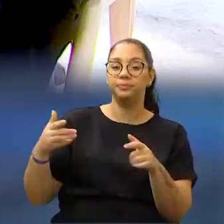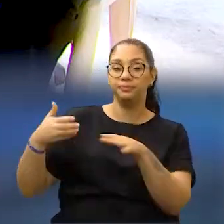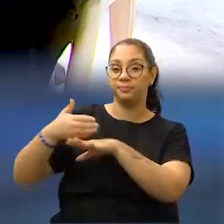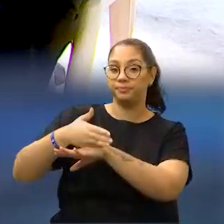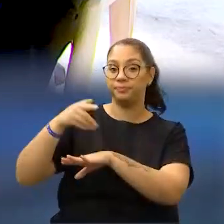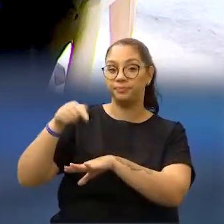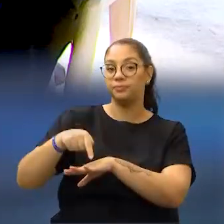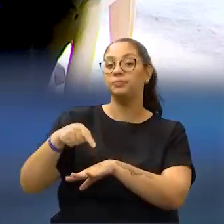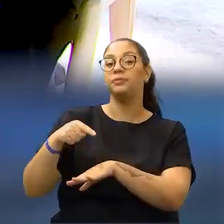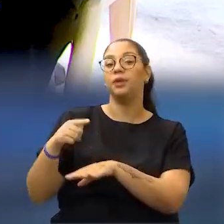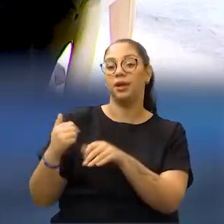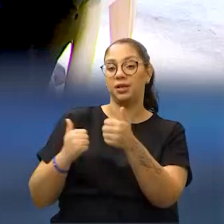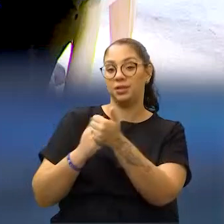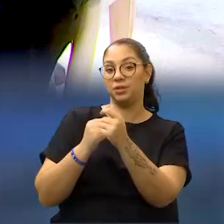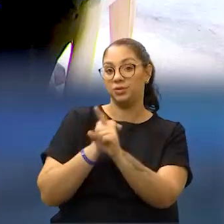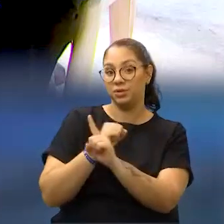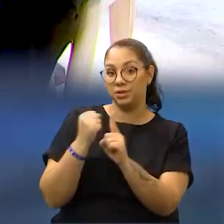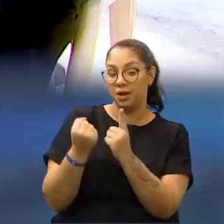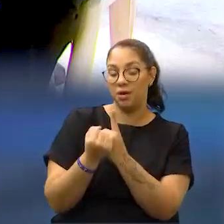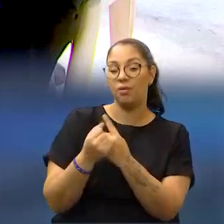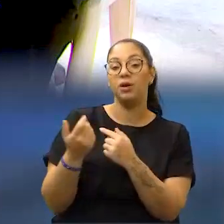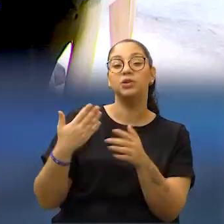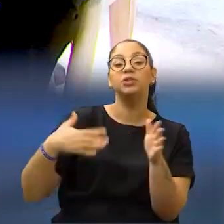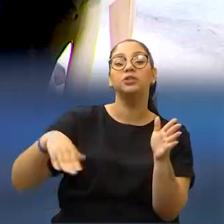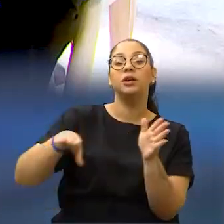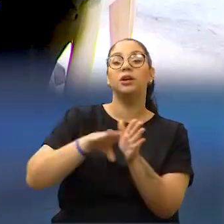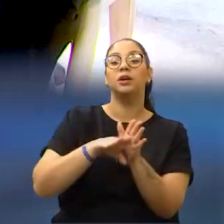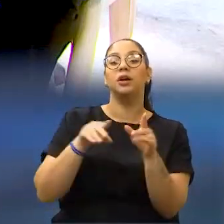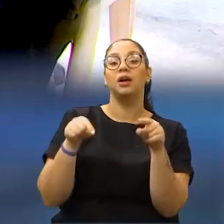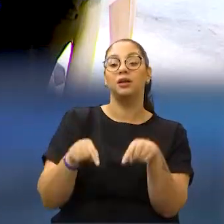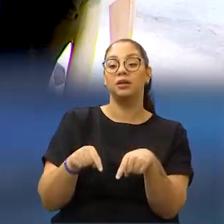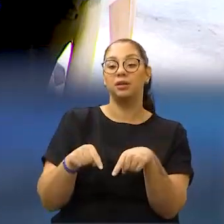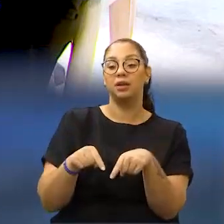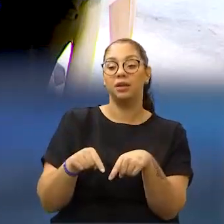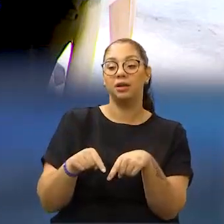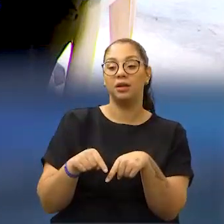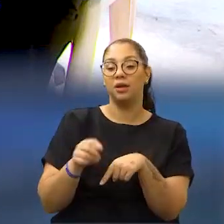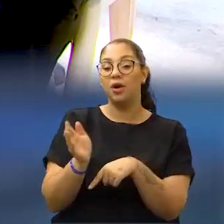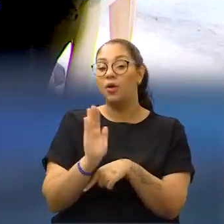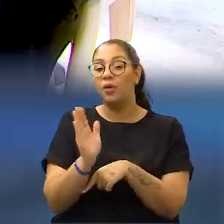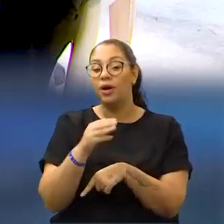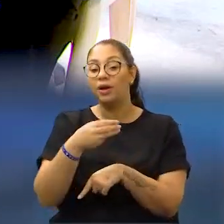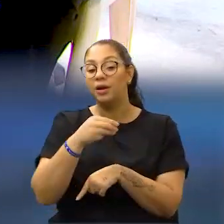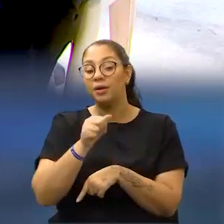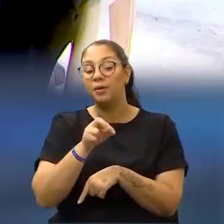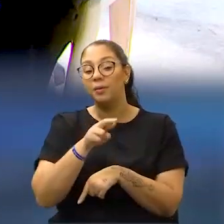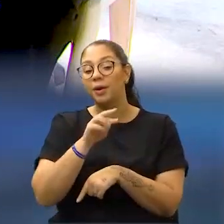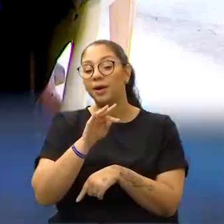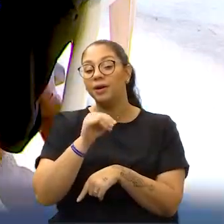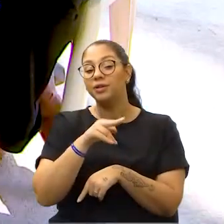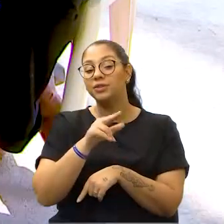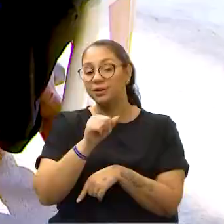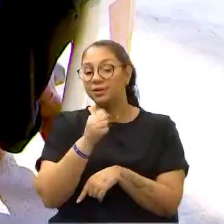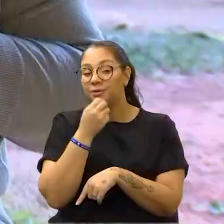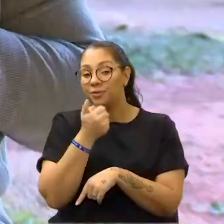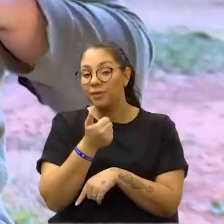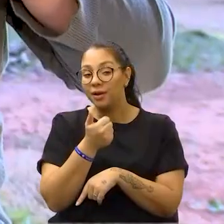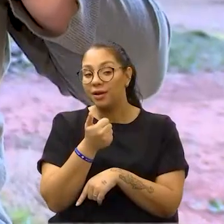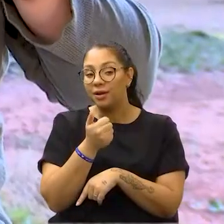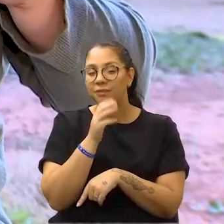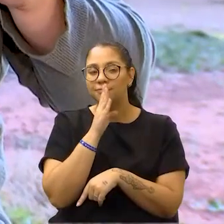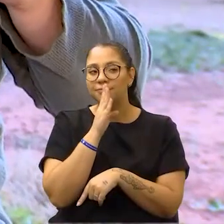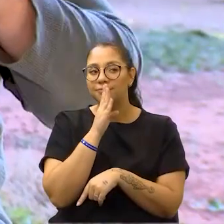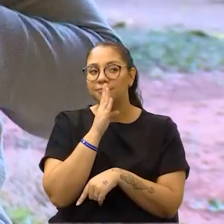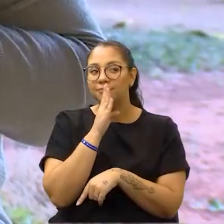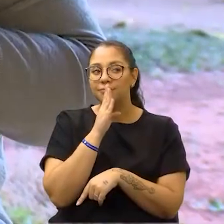pessoas que passaram aqui há muito tempo, Martina é nossa assistente social, e eles chegam aqui, oi Martina, tudo bem?